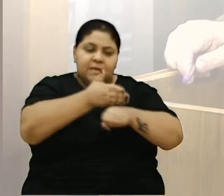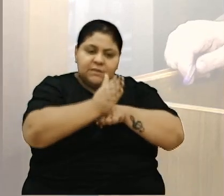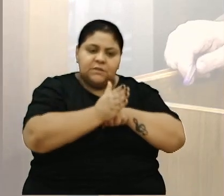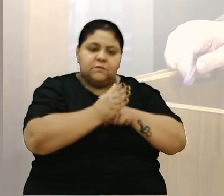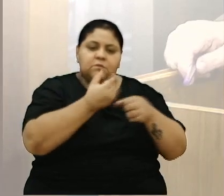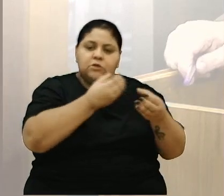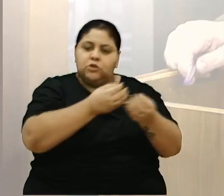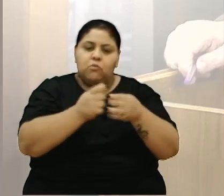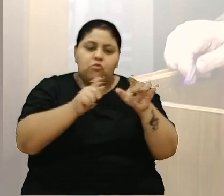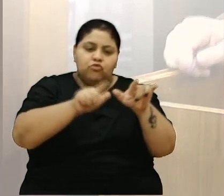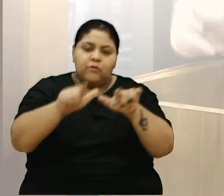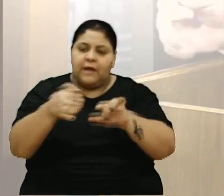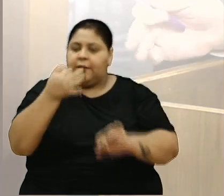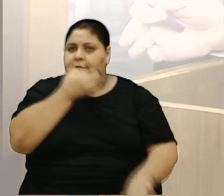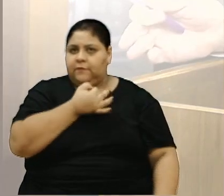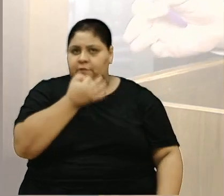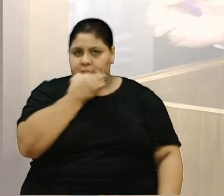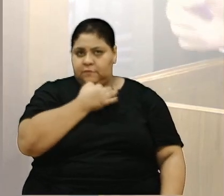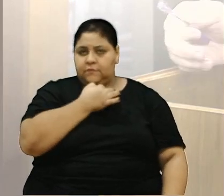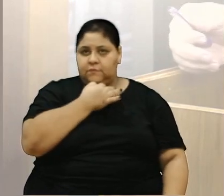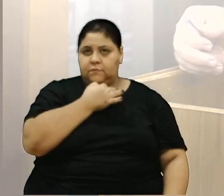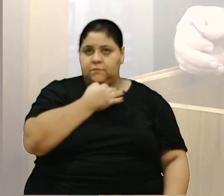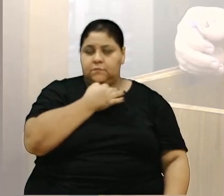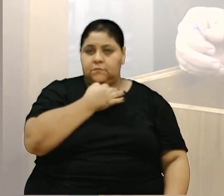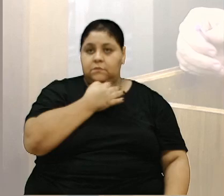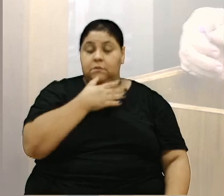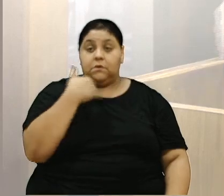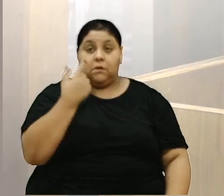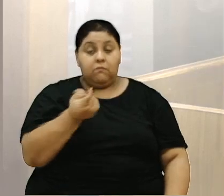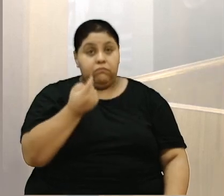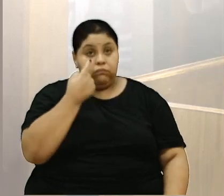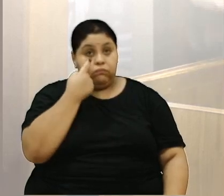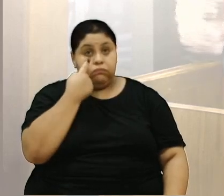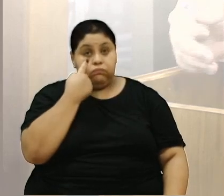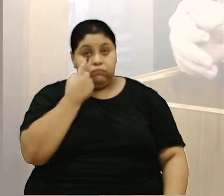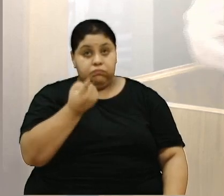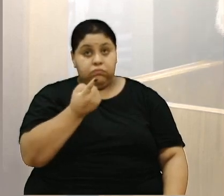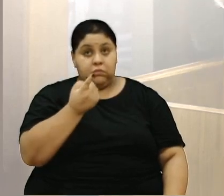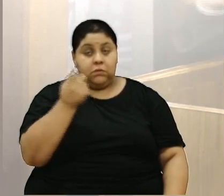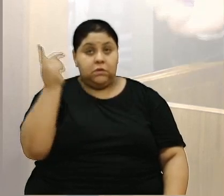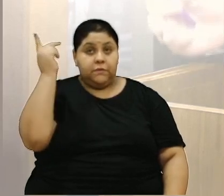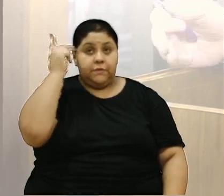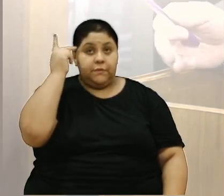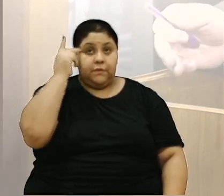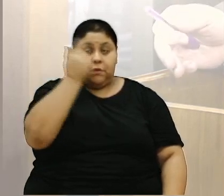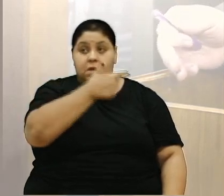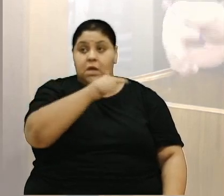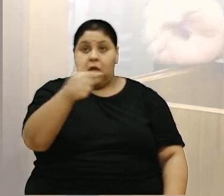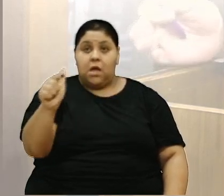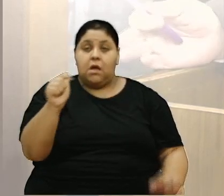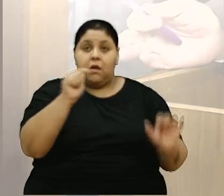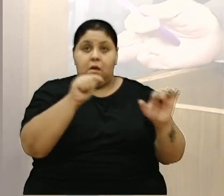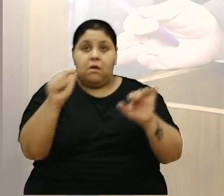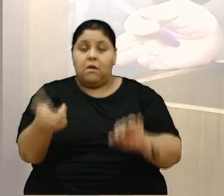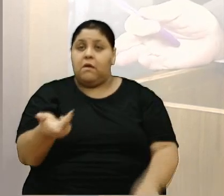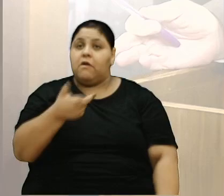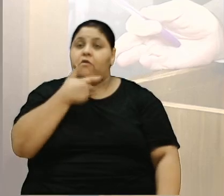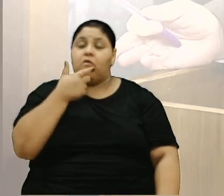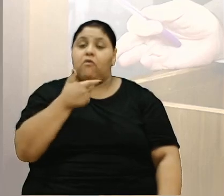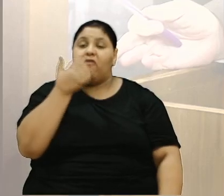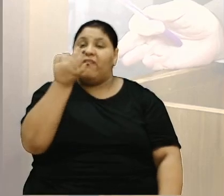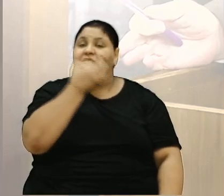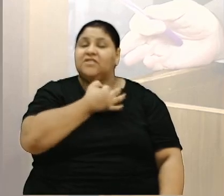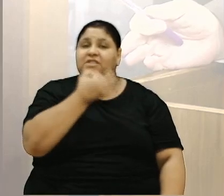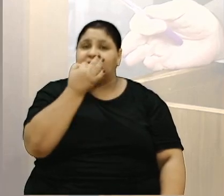aqui dessa cidade e brilha os olhos. Quando eu vou a São Paulo, enfim, em outros lugares, eu falo de Caxias do